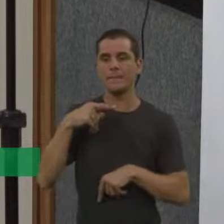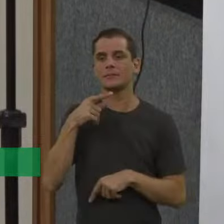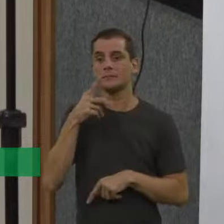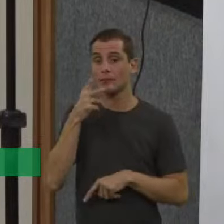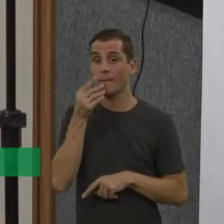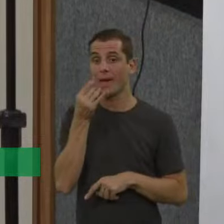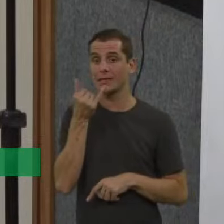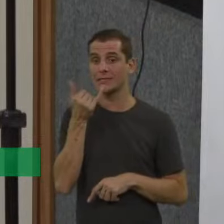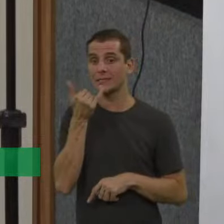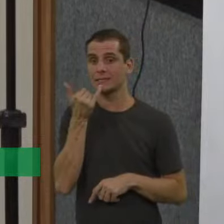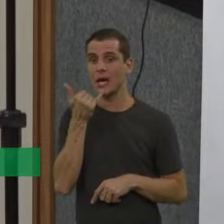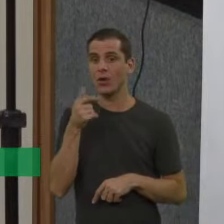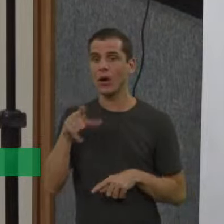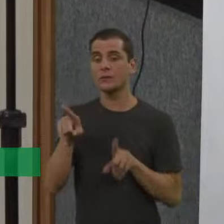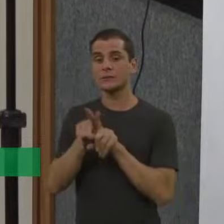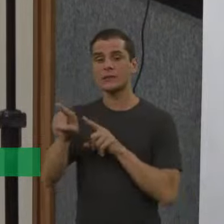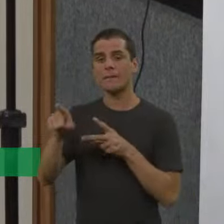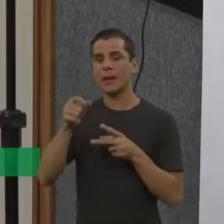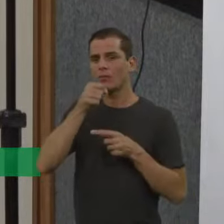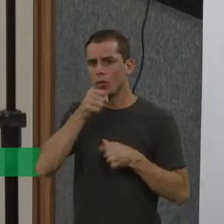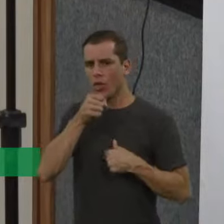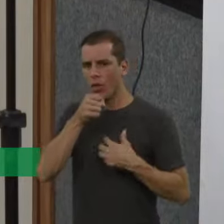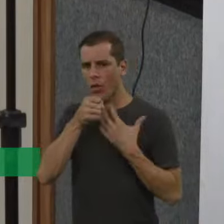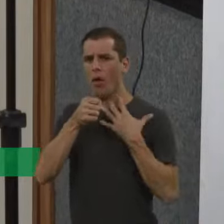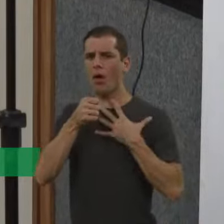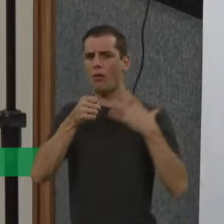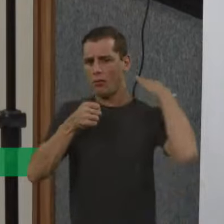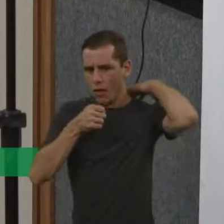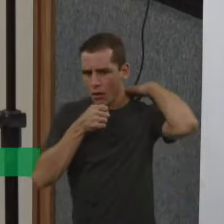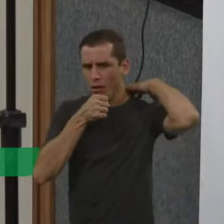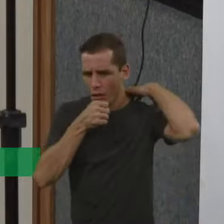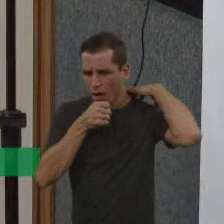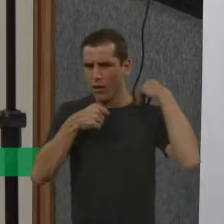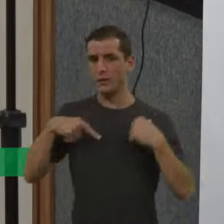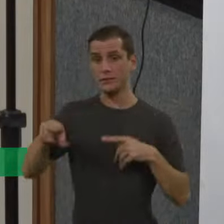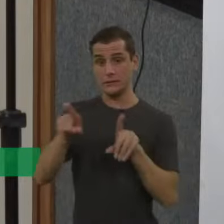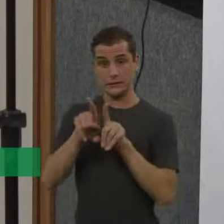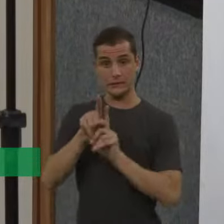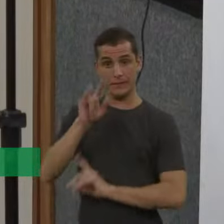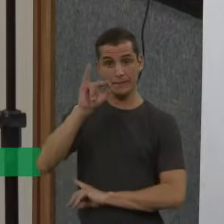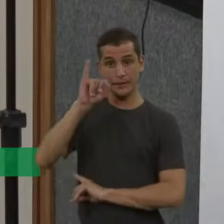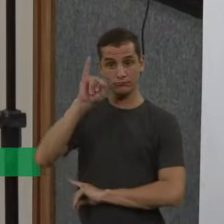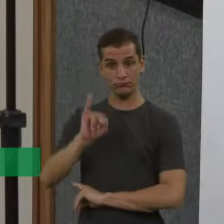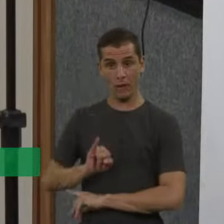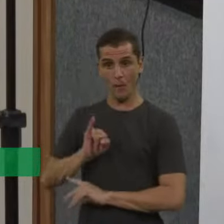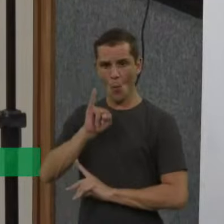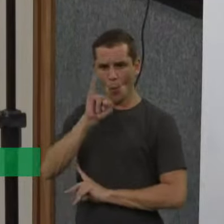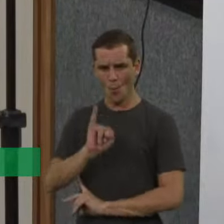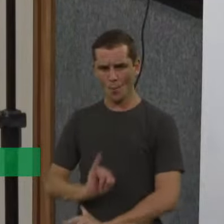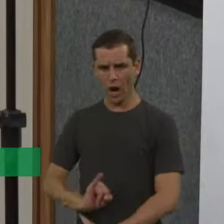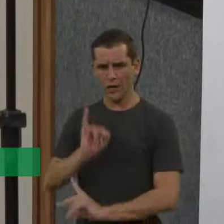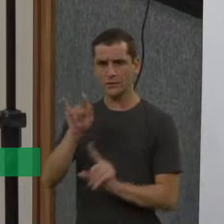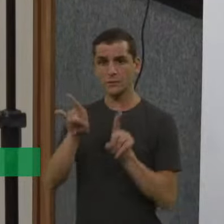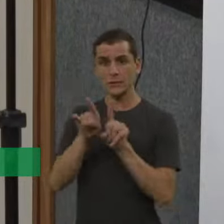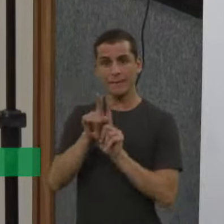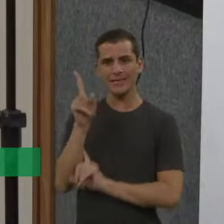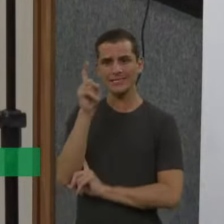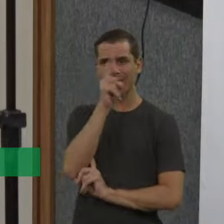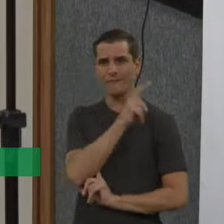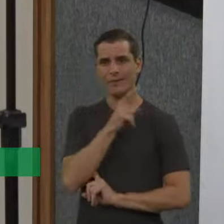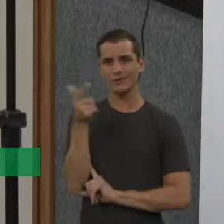repetição, uma diarreia frequente, dificuldade de ganho de peso, dificuldade de ganho de estatura. E é